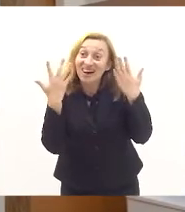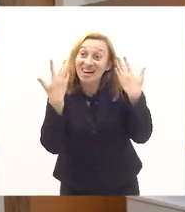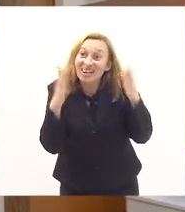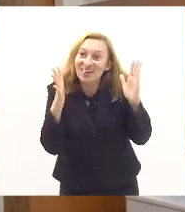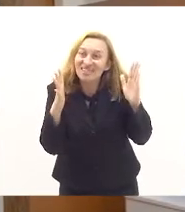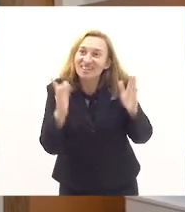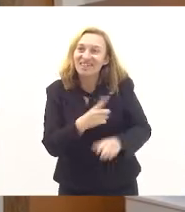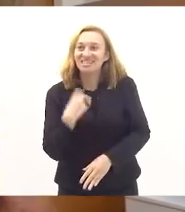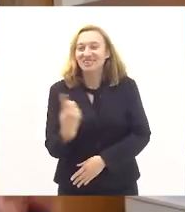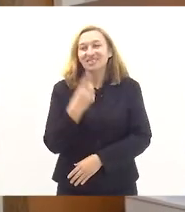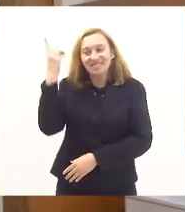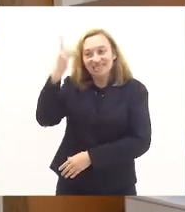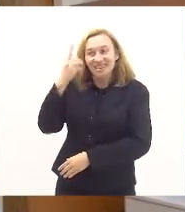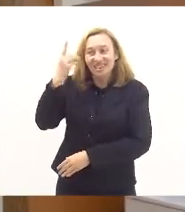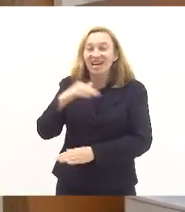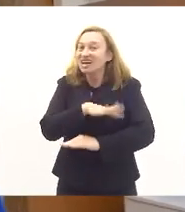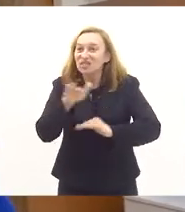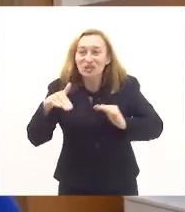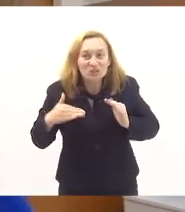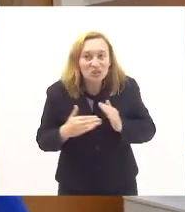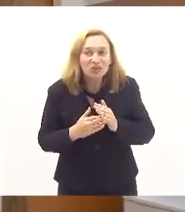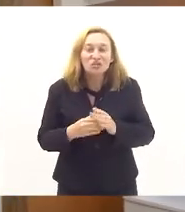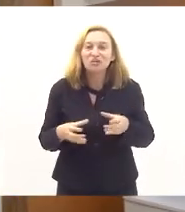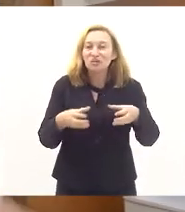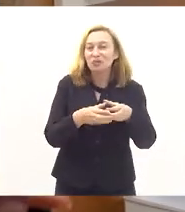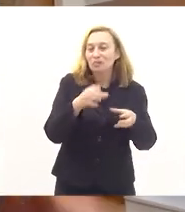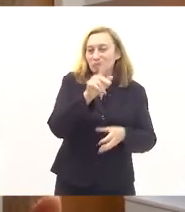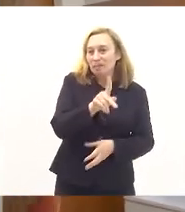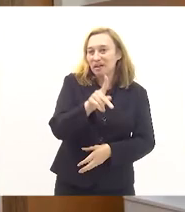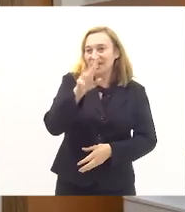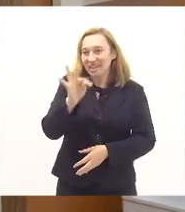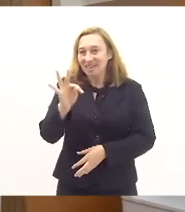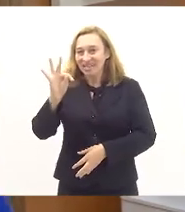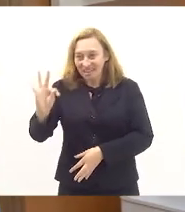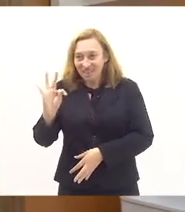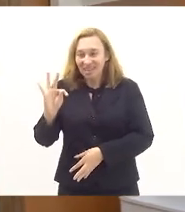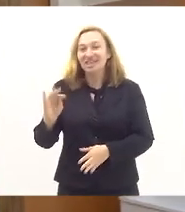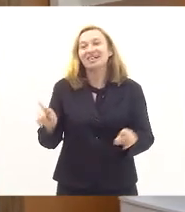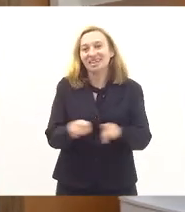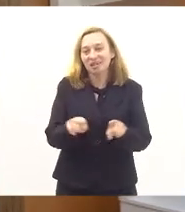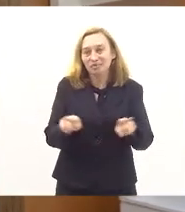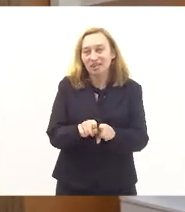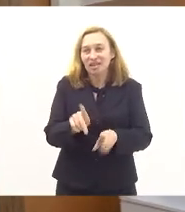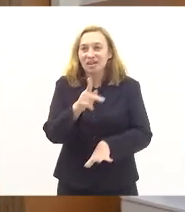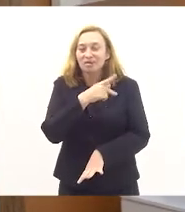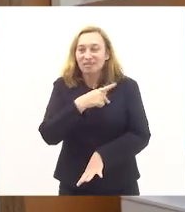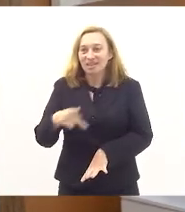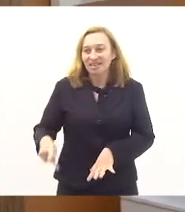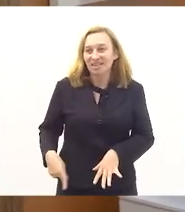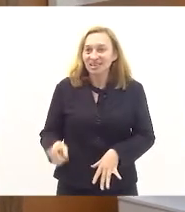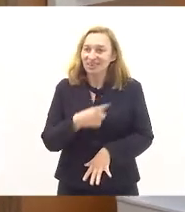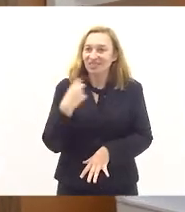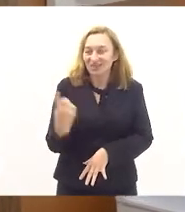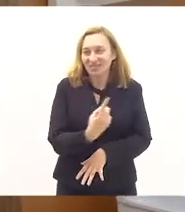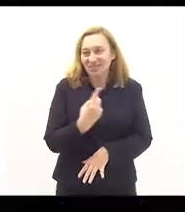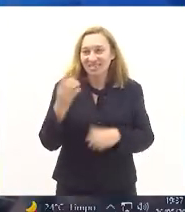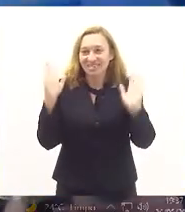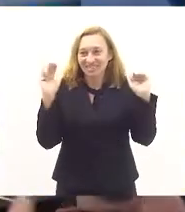nossa deputada, a toda a bancada do PDT e também ao nosso presidente Carlos Lupe.